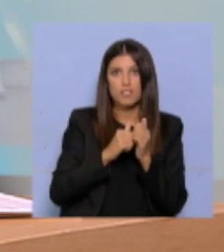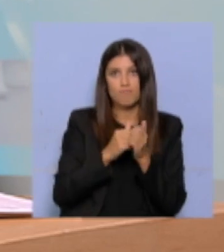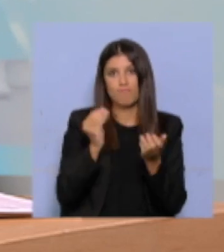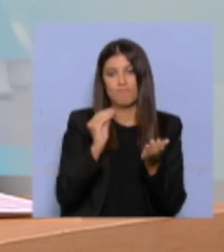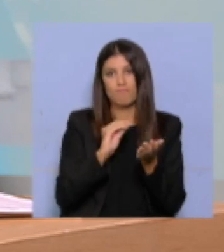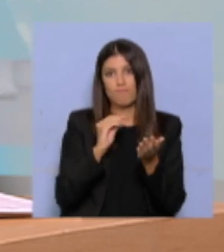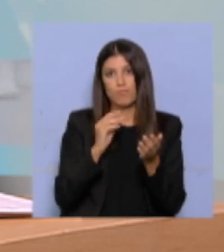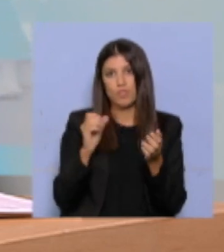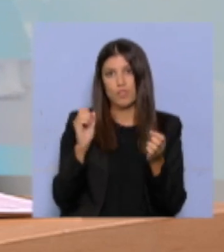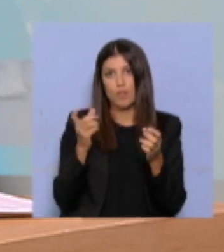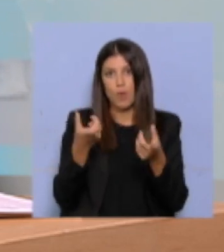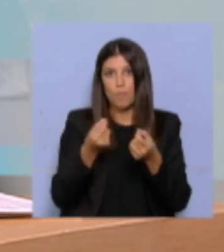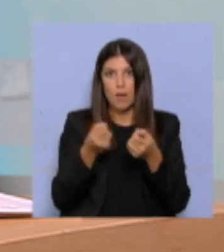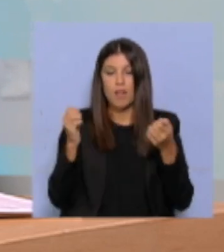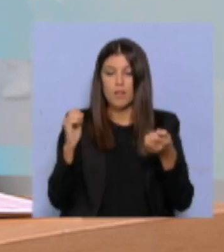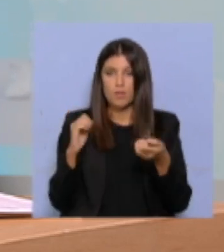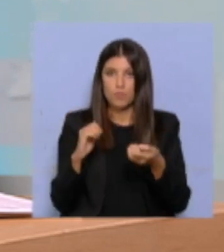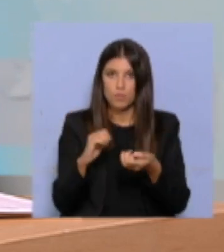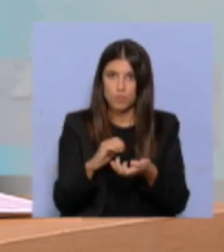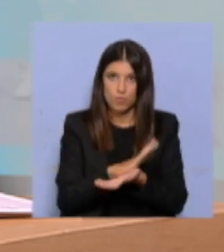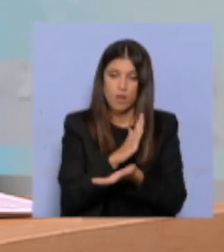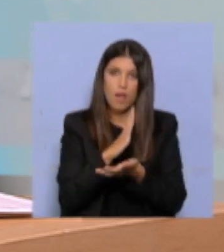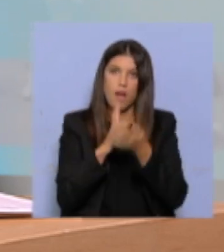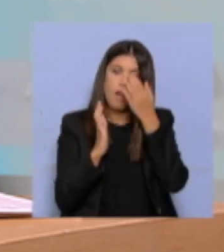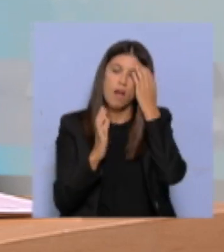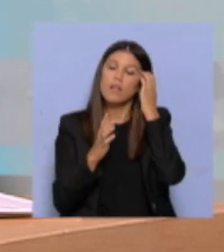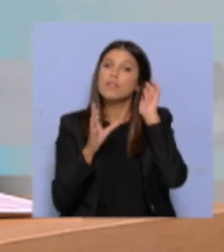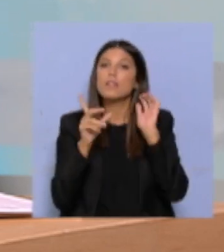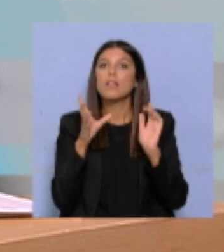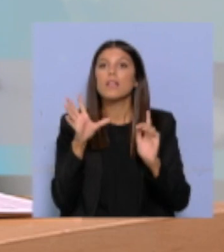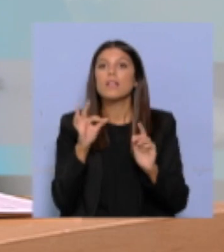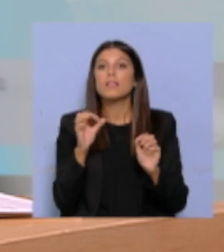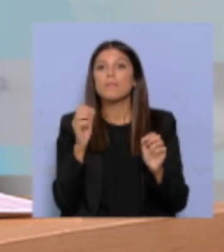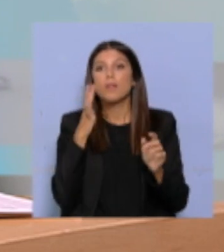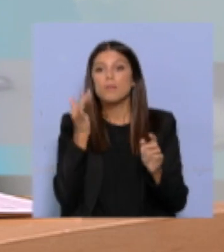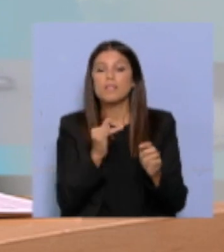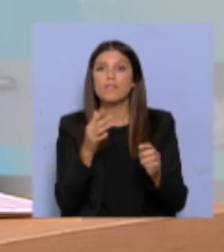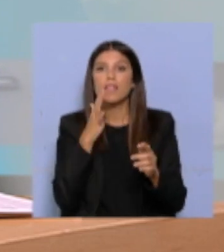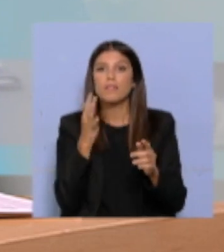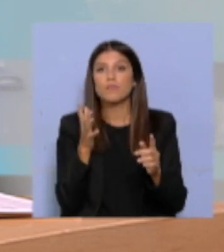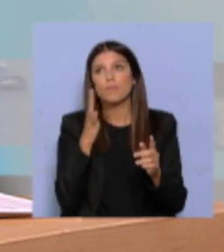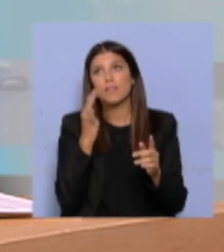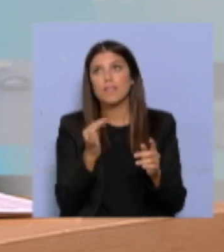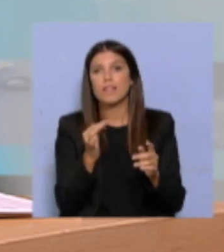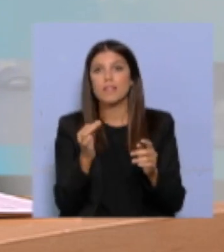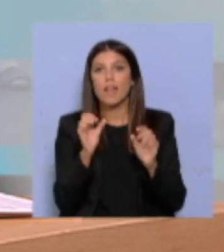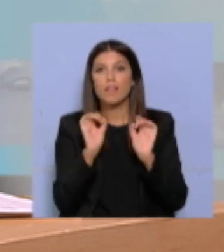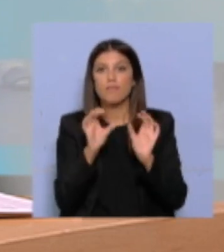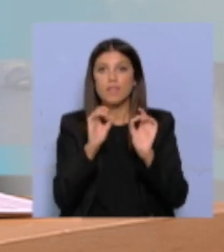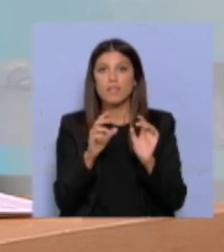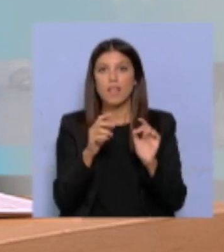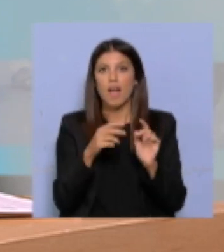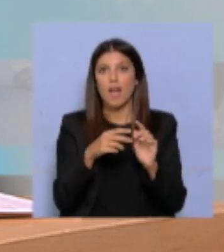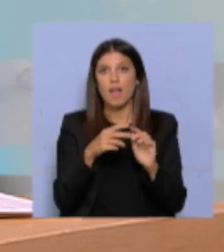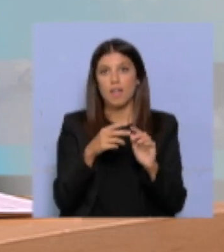para o leitor, numa tentativa de também combatermos a iliteracia. Por outro lado, também um incentivo para